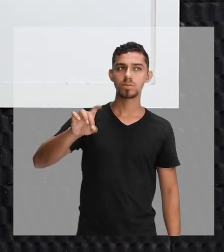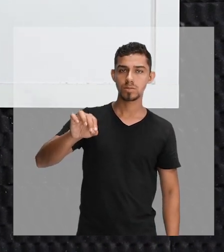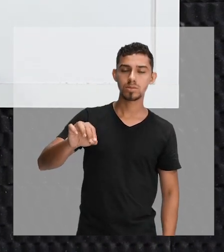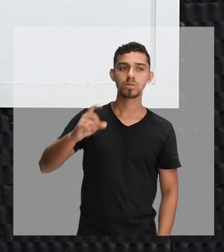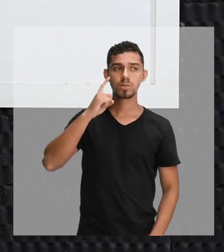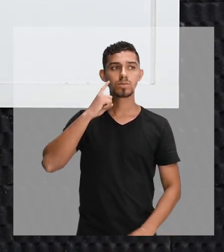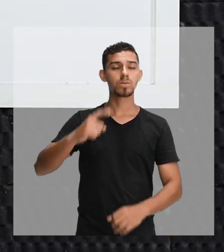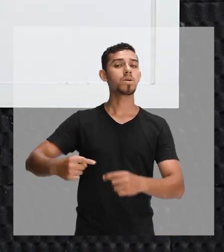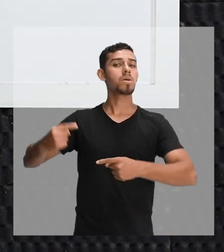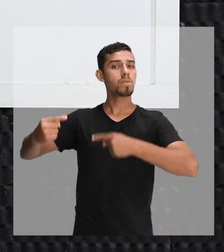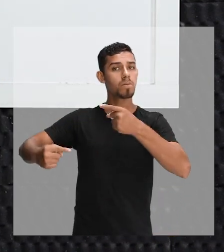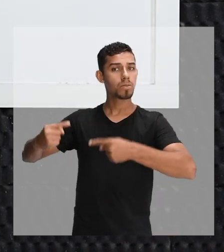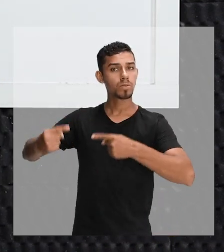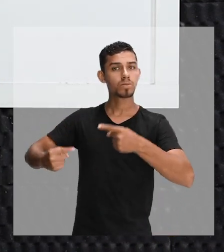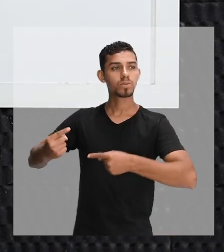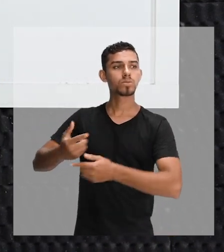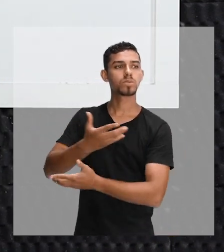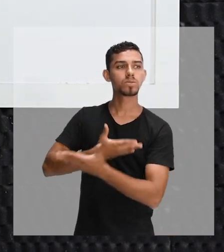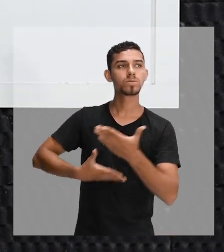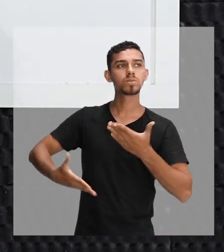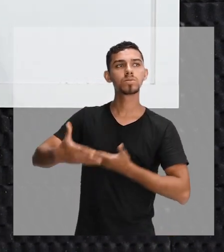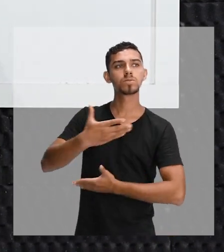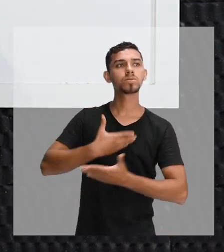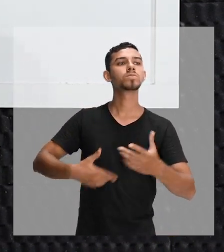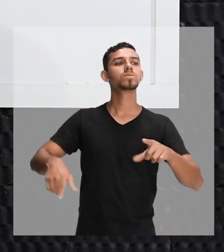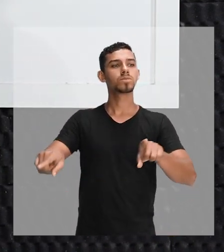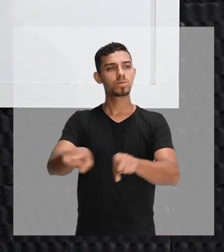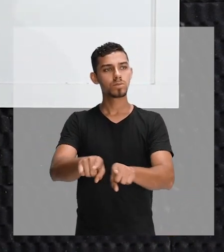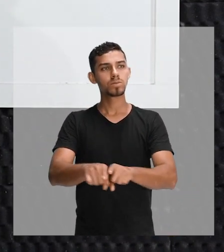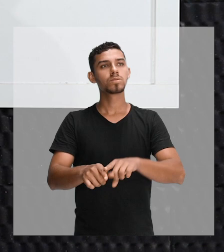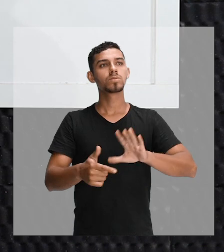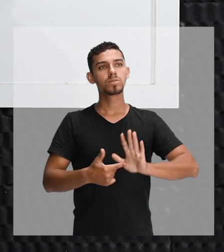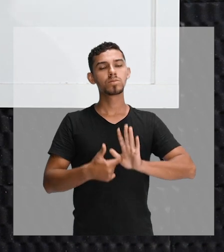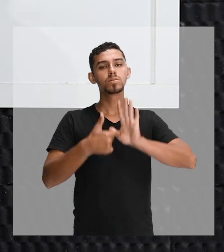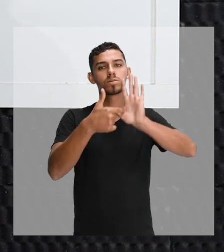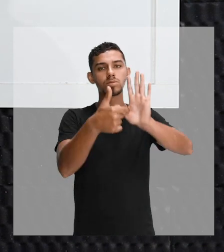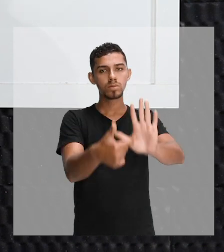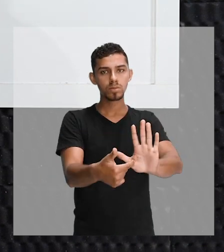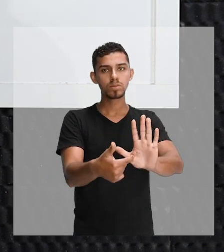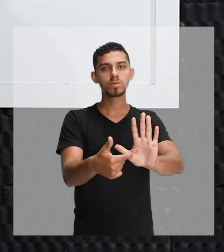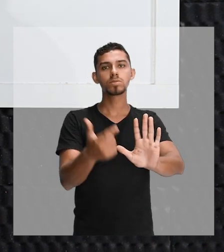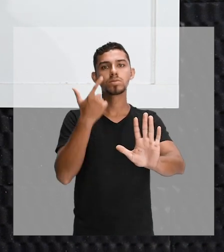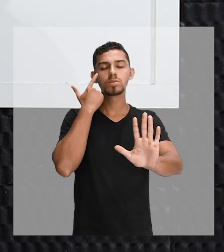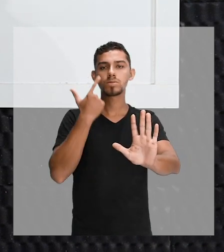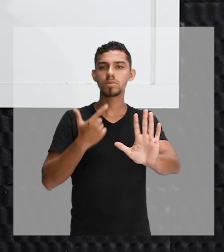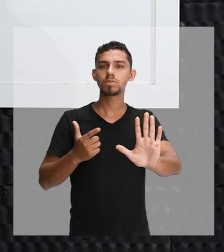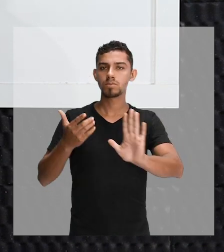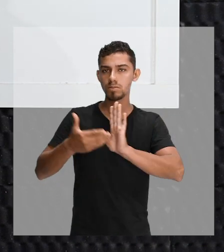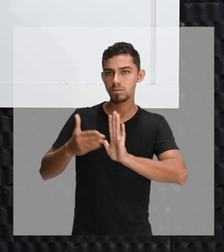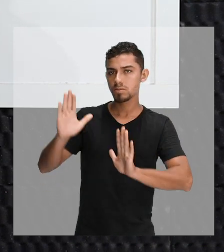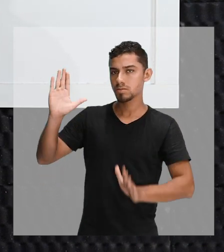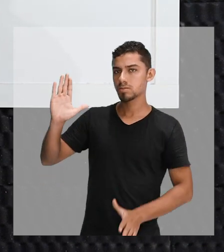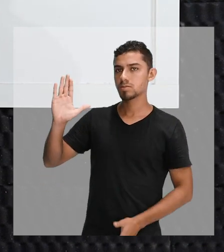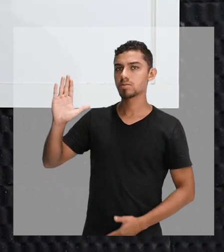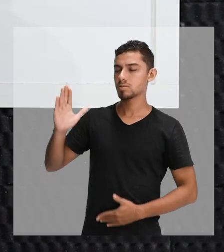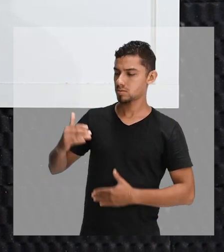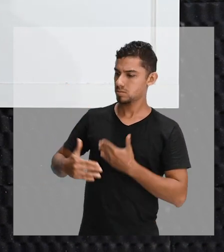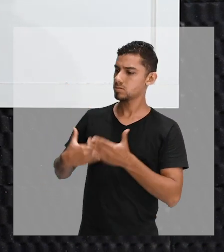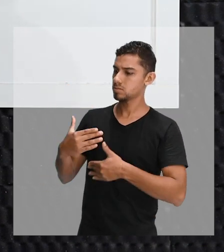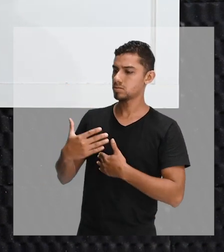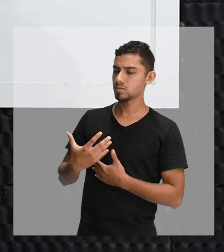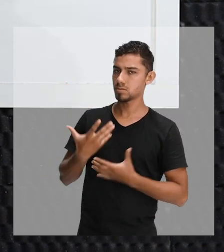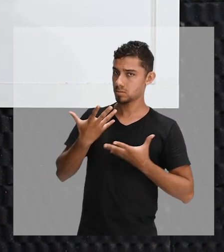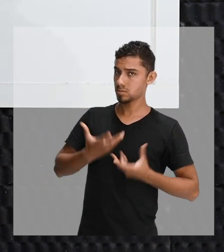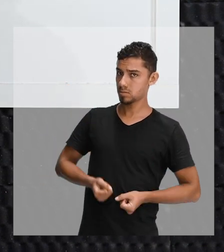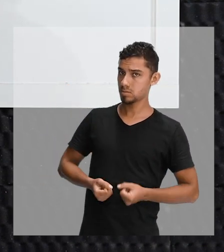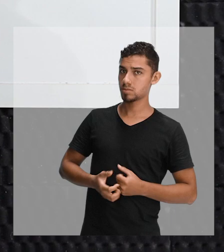compõe o lado político coletivo, e aí ele vai se apresentar de forma absolutista, por exemplo,